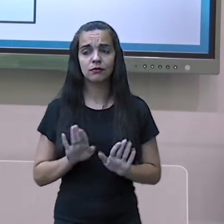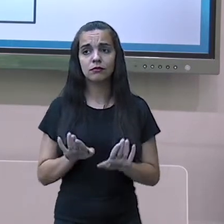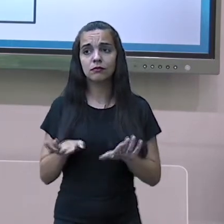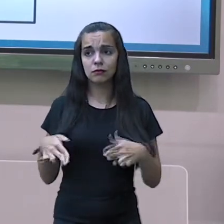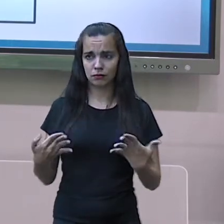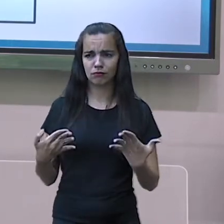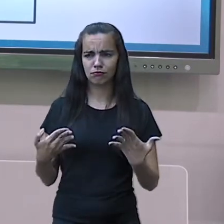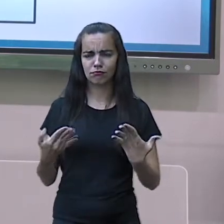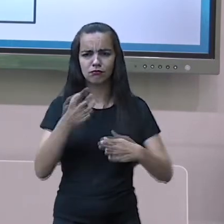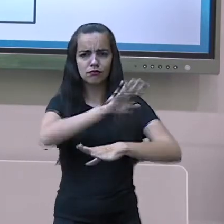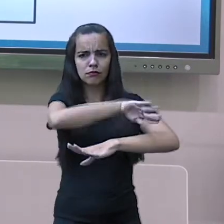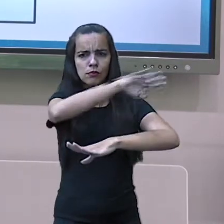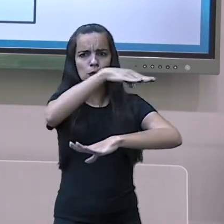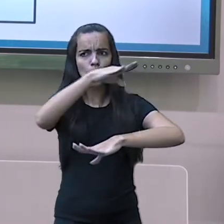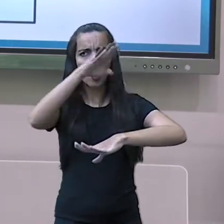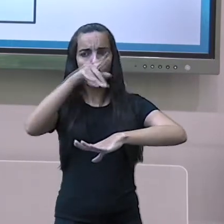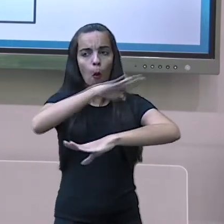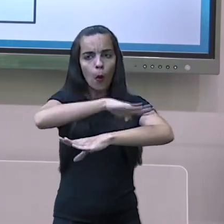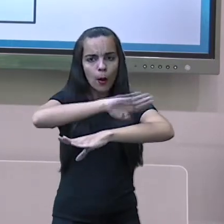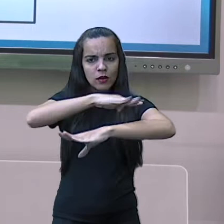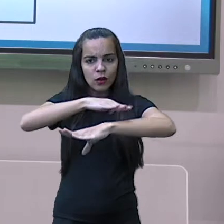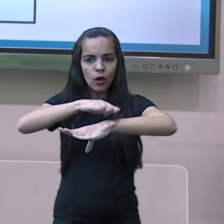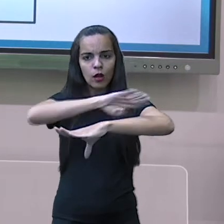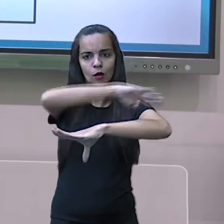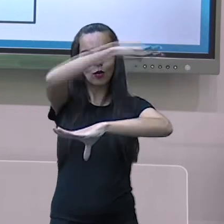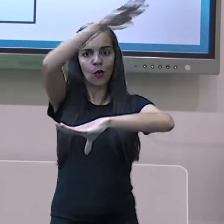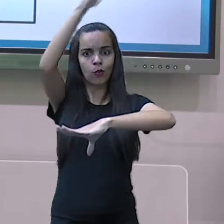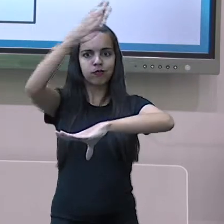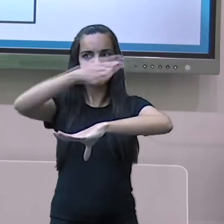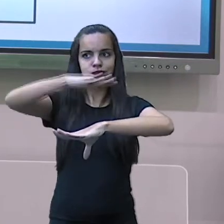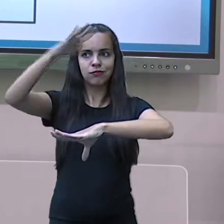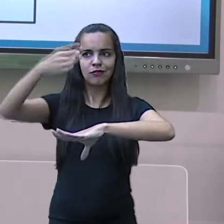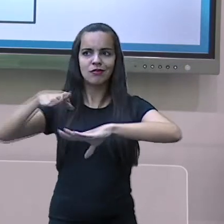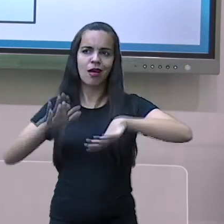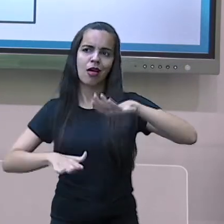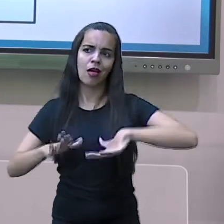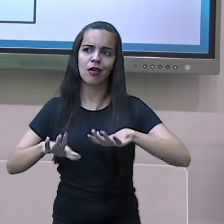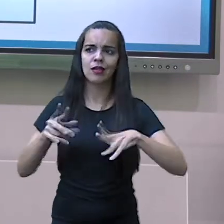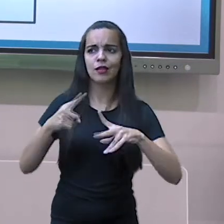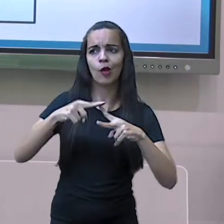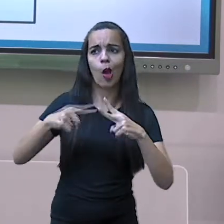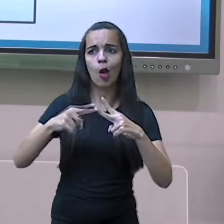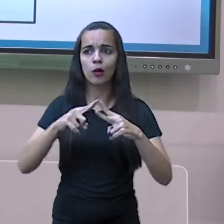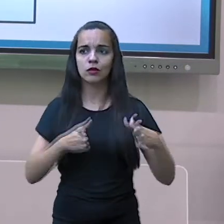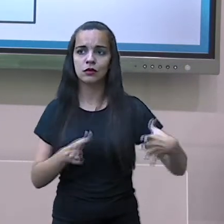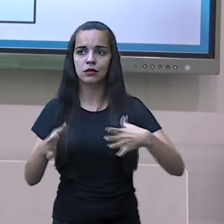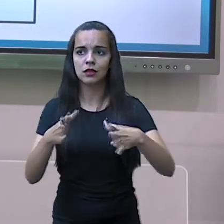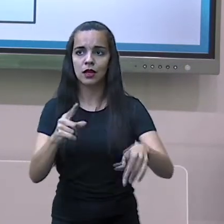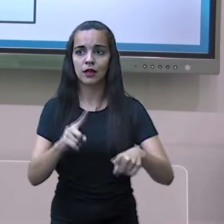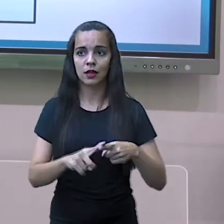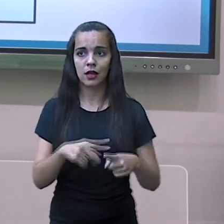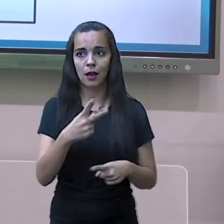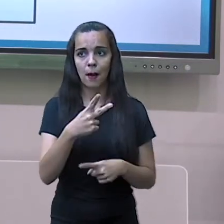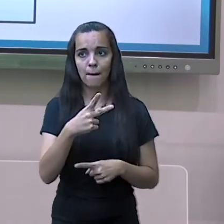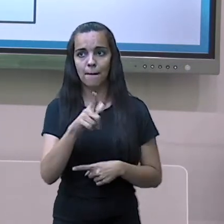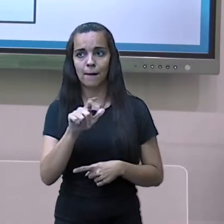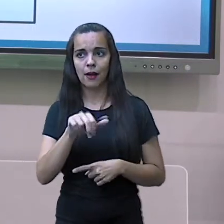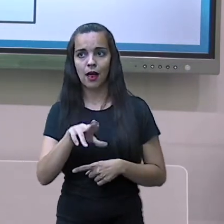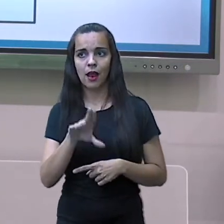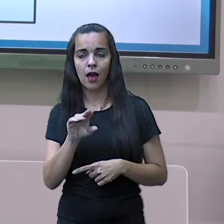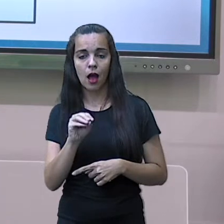Quanto à forma do relevo, existem dois tipos de rio. O rio de planalto e os rios de